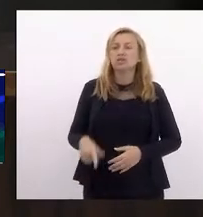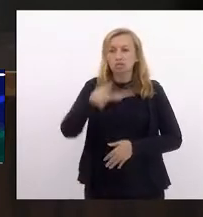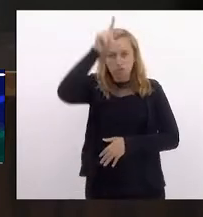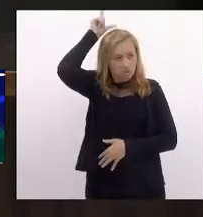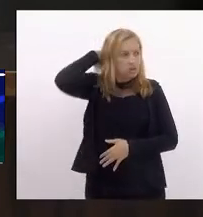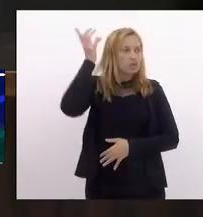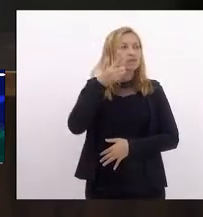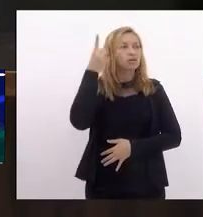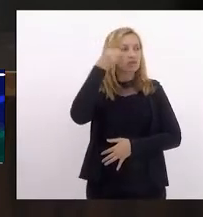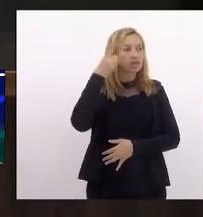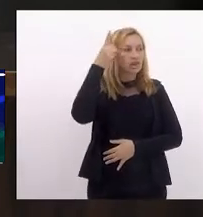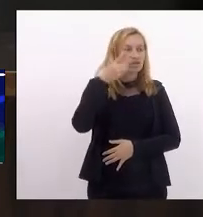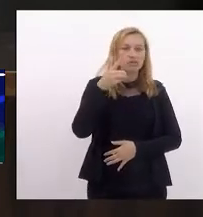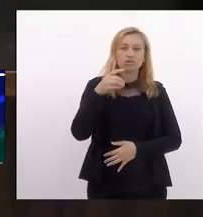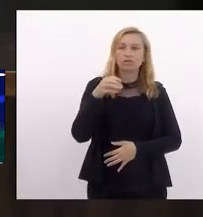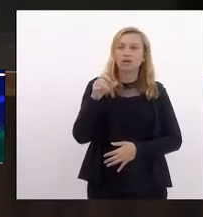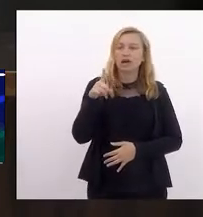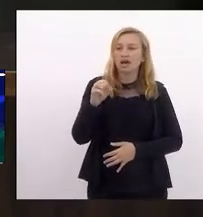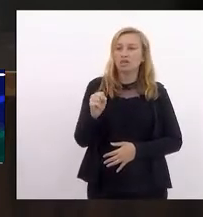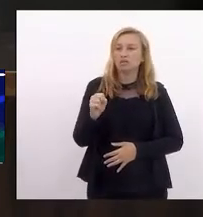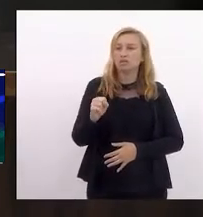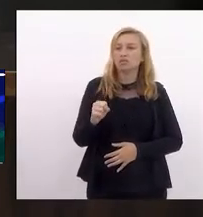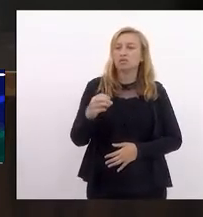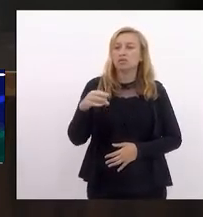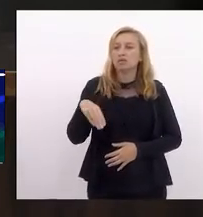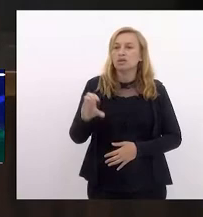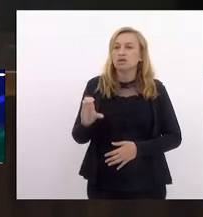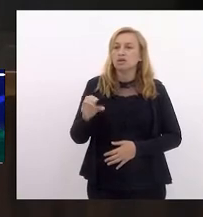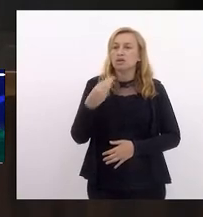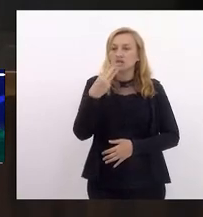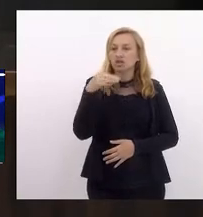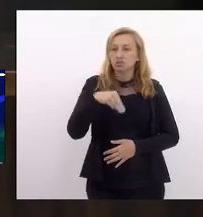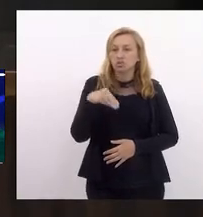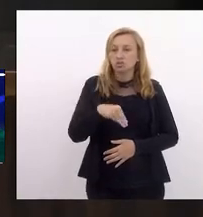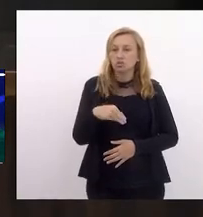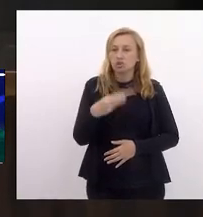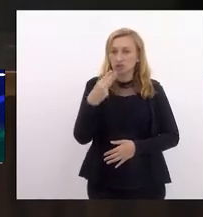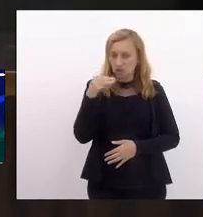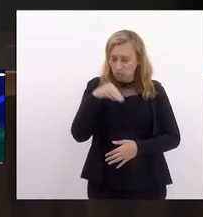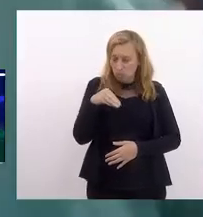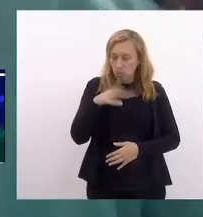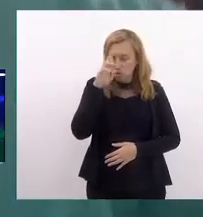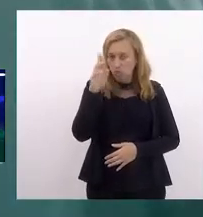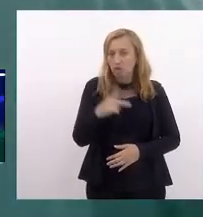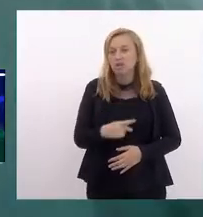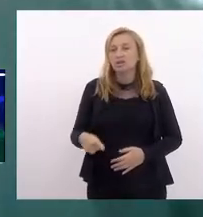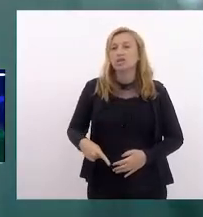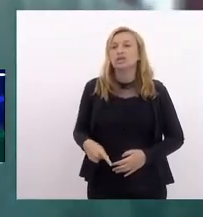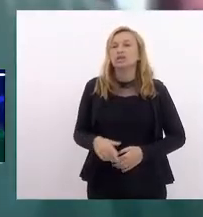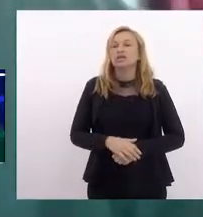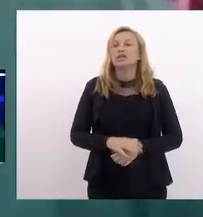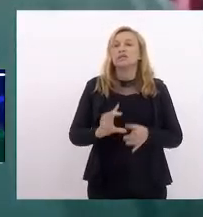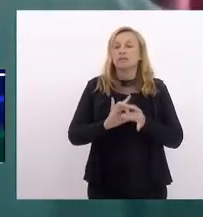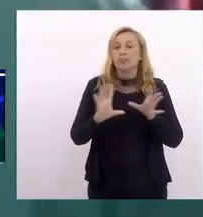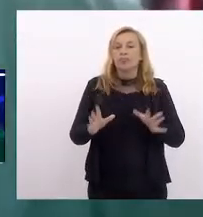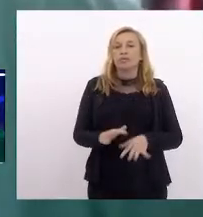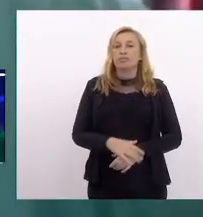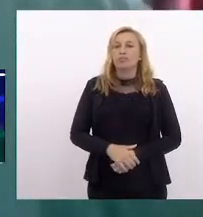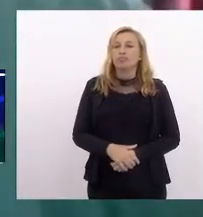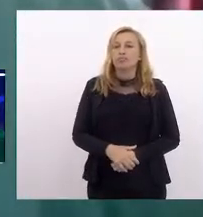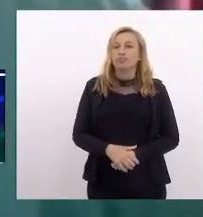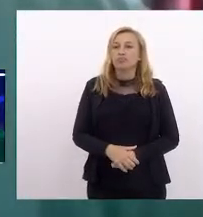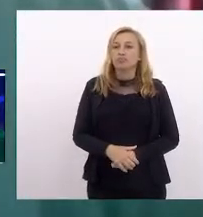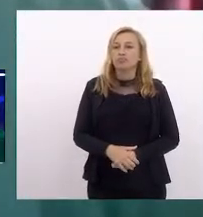resultado caso de mim que três minutos para que a gente mostrar em três minutos Presidente democrática suficiente